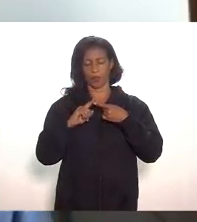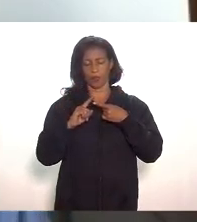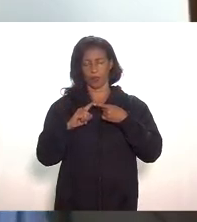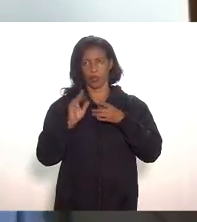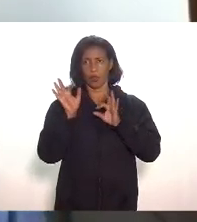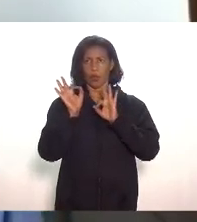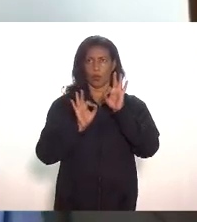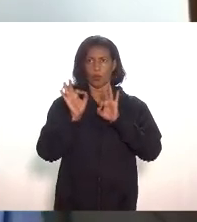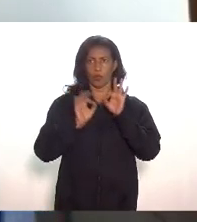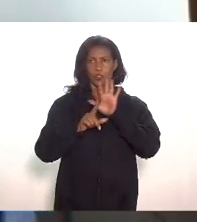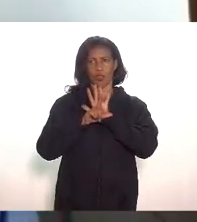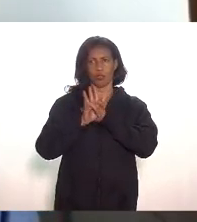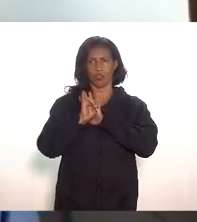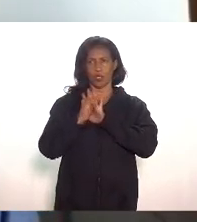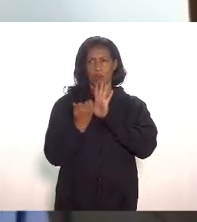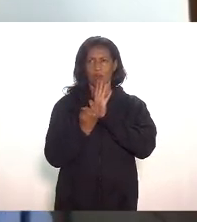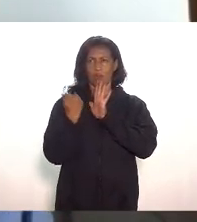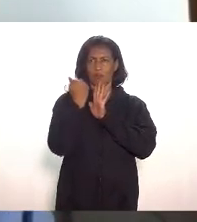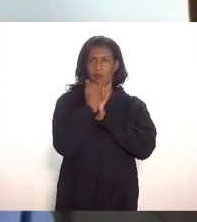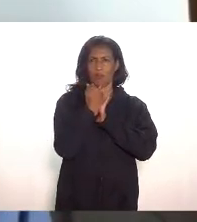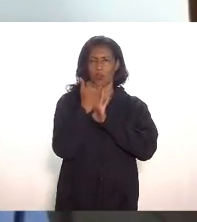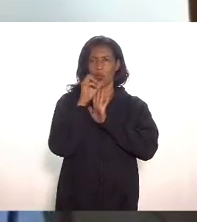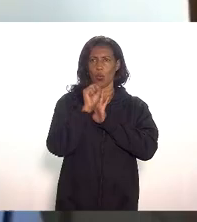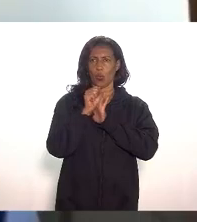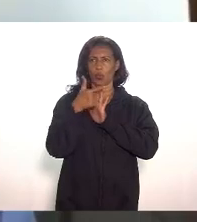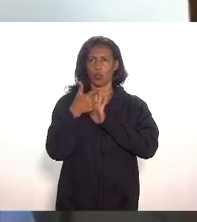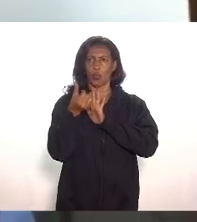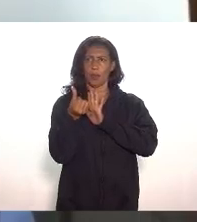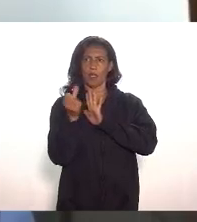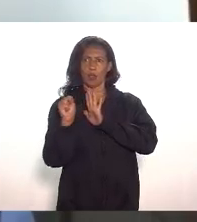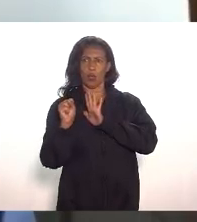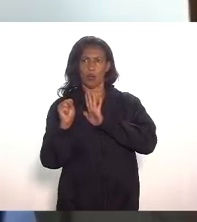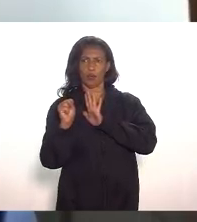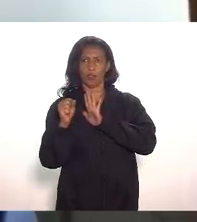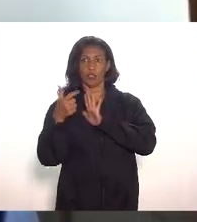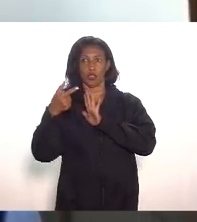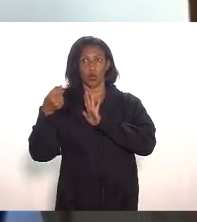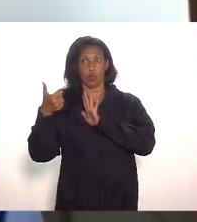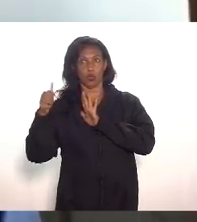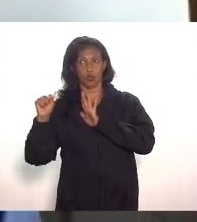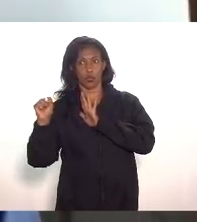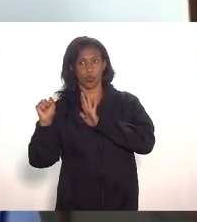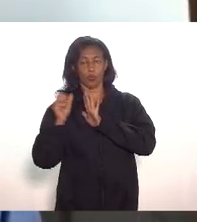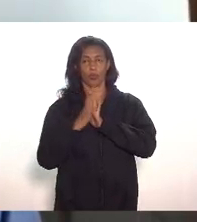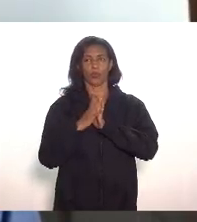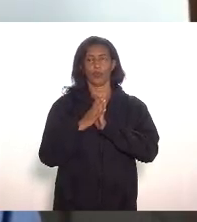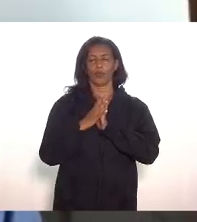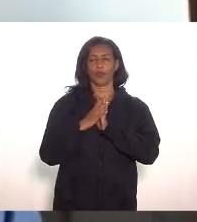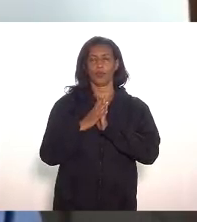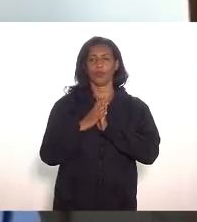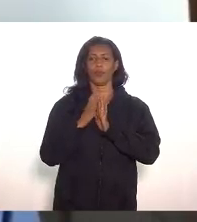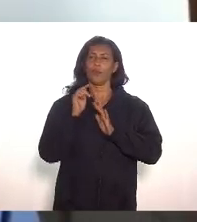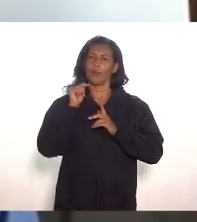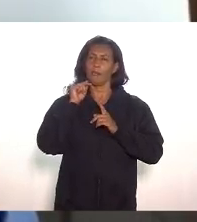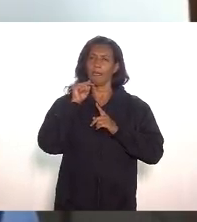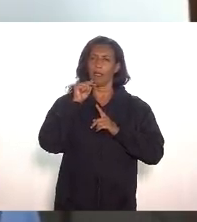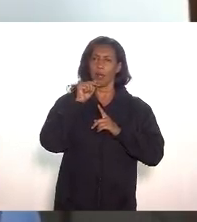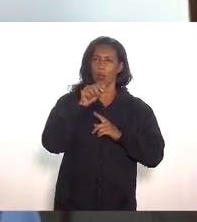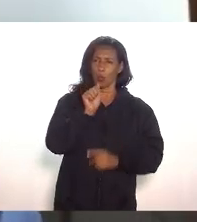lei pretende alterar a Lei 8.269 de 18. A intenção do autor da